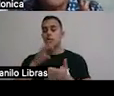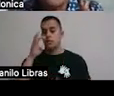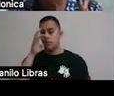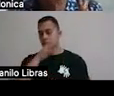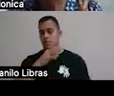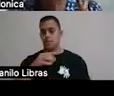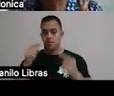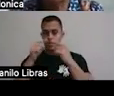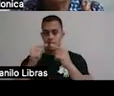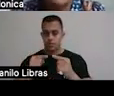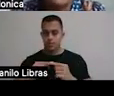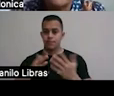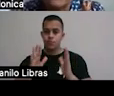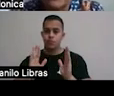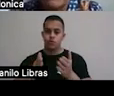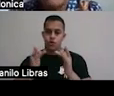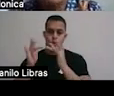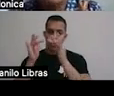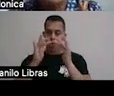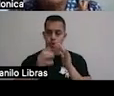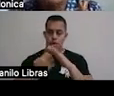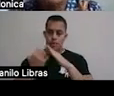já contactaram empresas, um